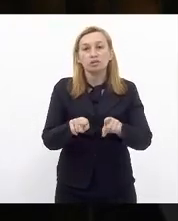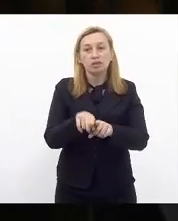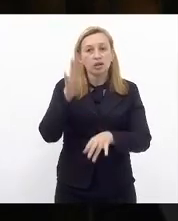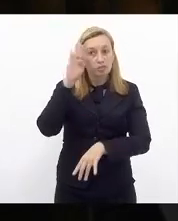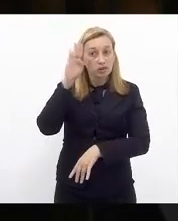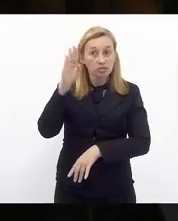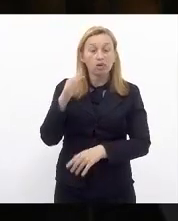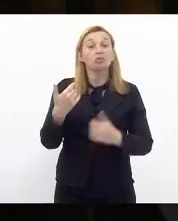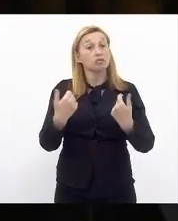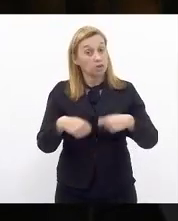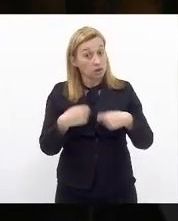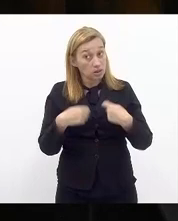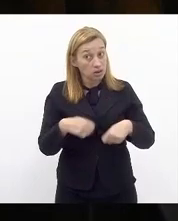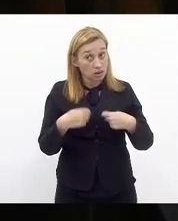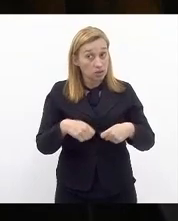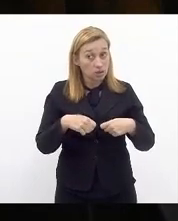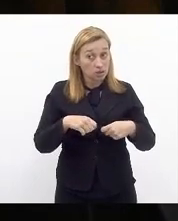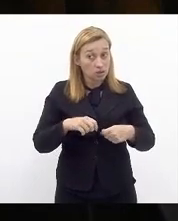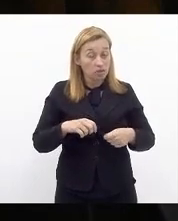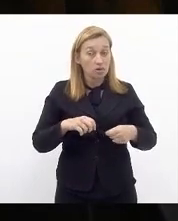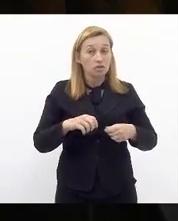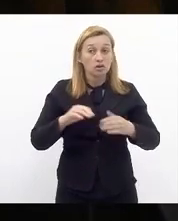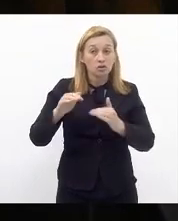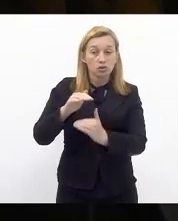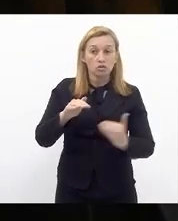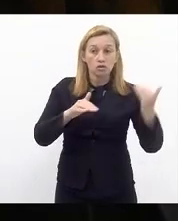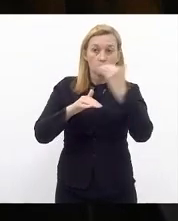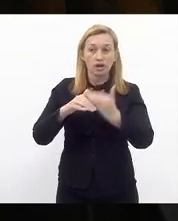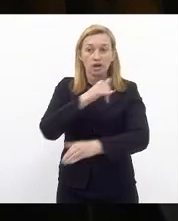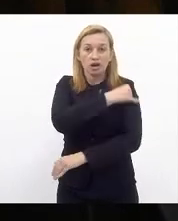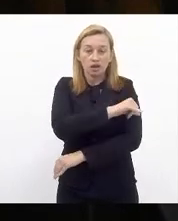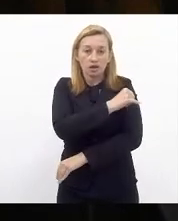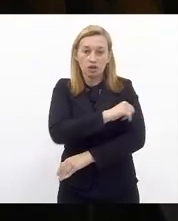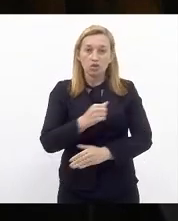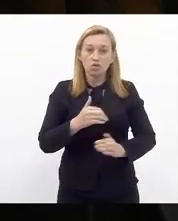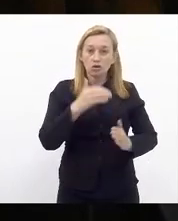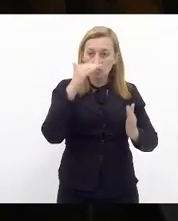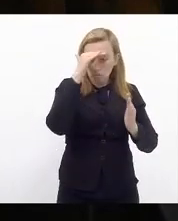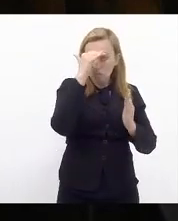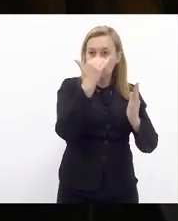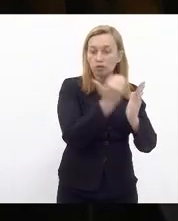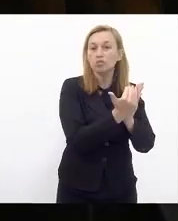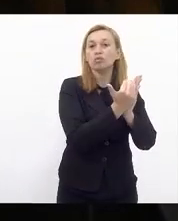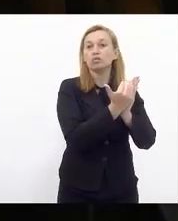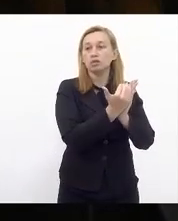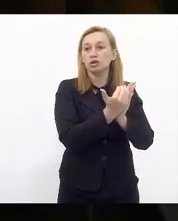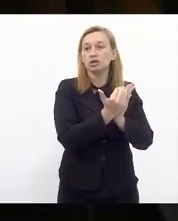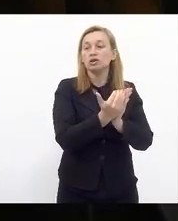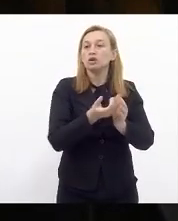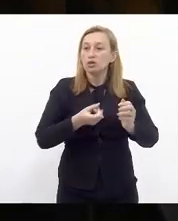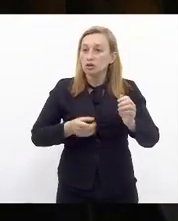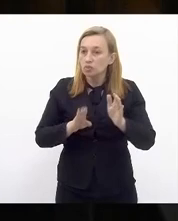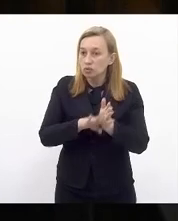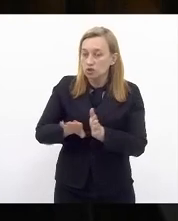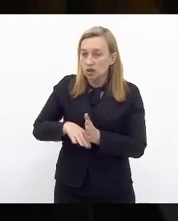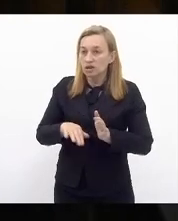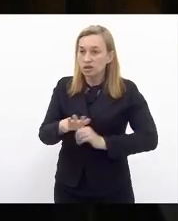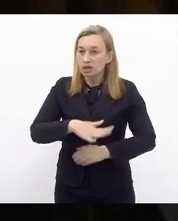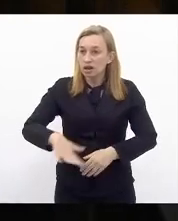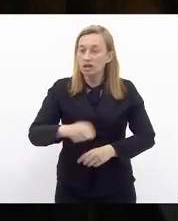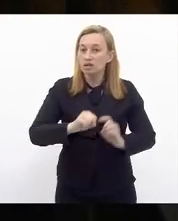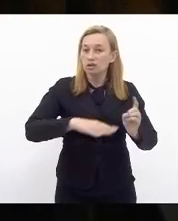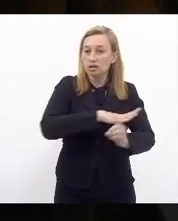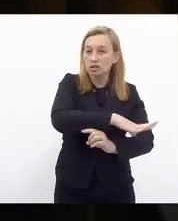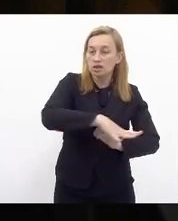fundamental que ele precisa botar de pé alma espera rio que a gente possa ampliar os gastos na área social Por que que